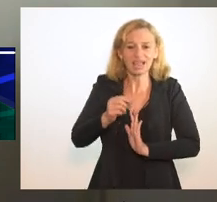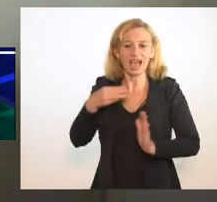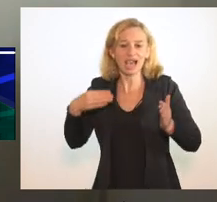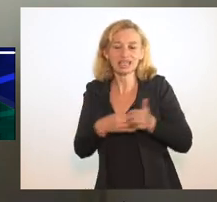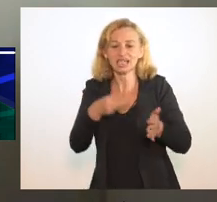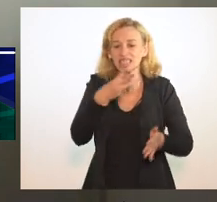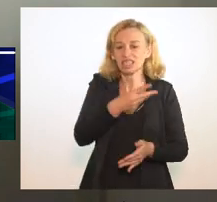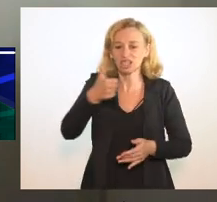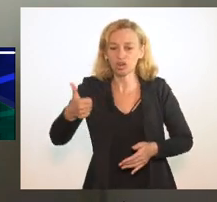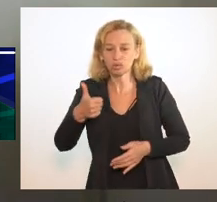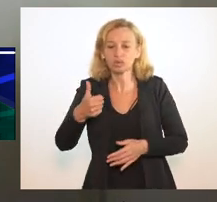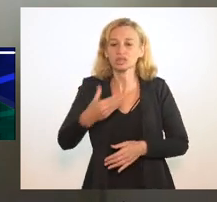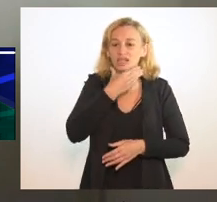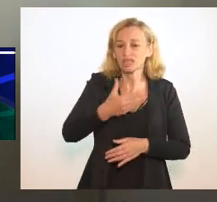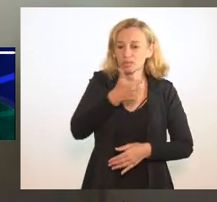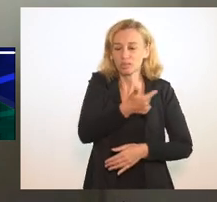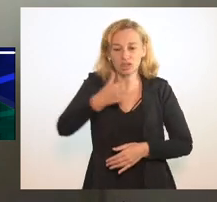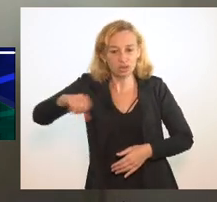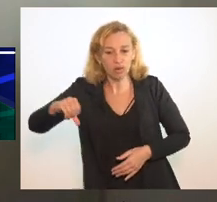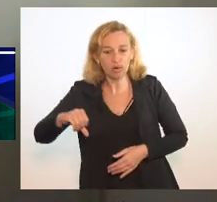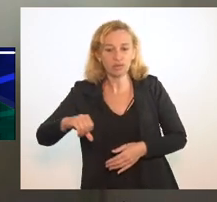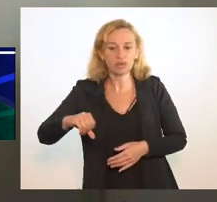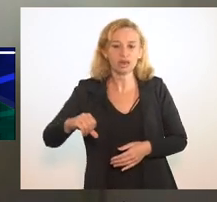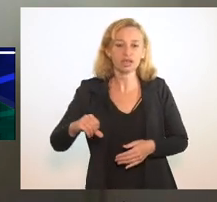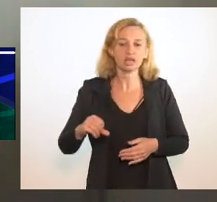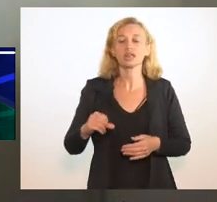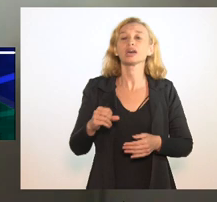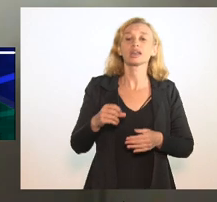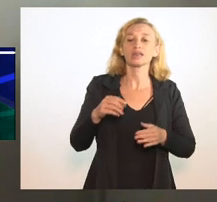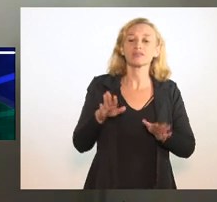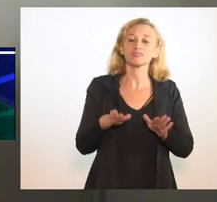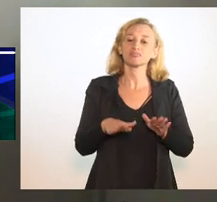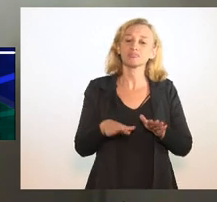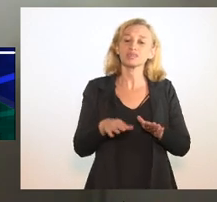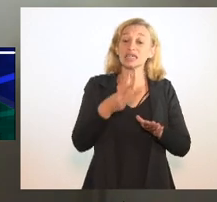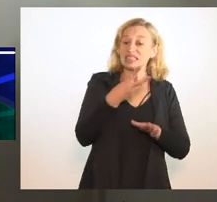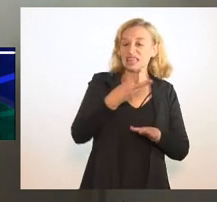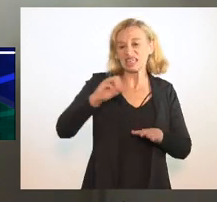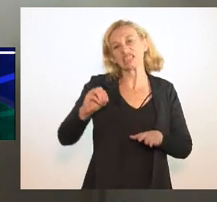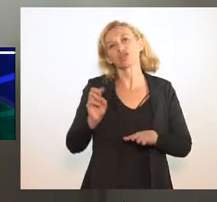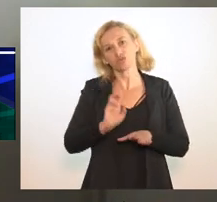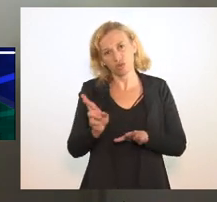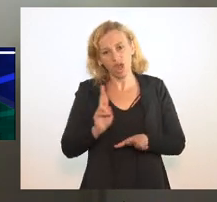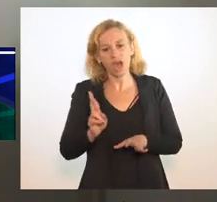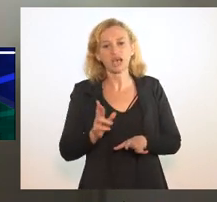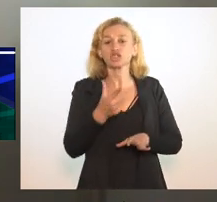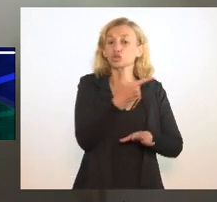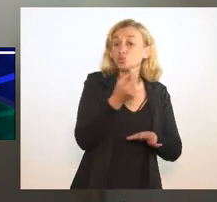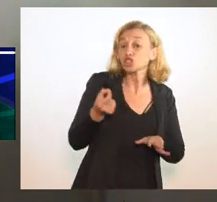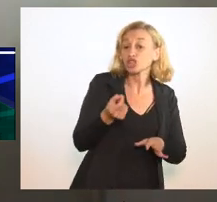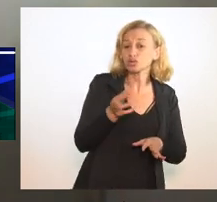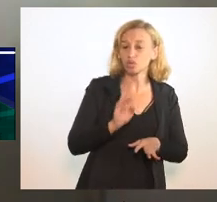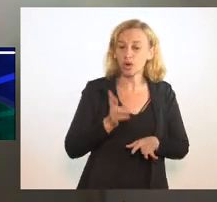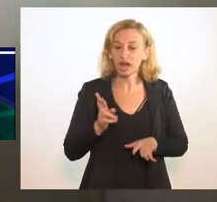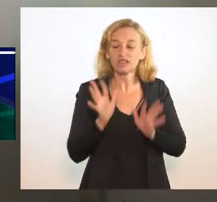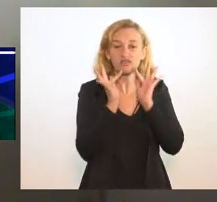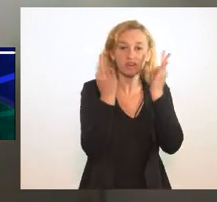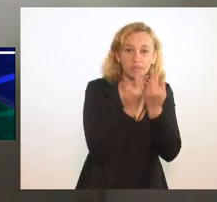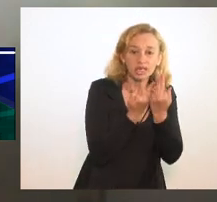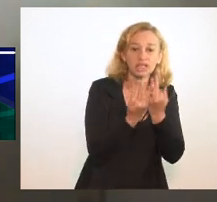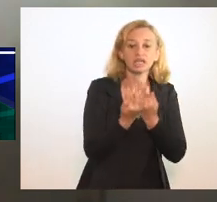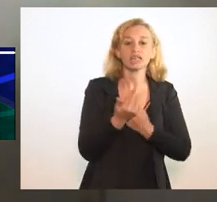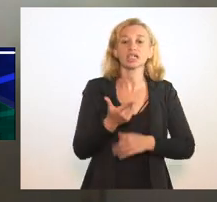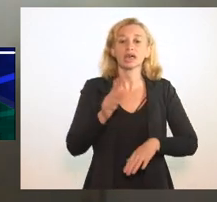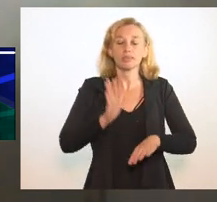de dezembro de 2019, de, na média, R$ 300,00, R$ 200,00 por família e